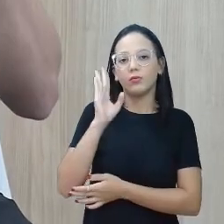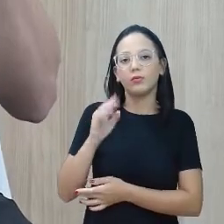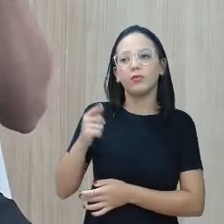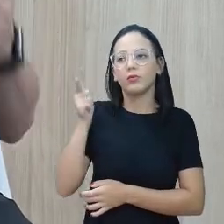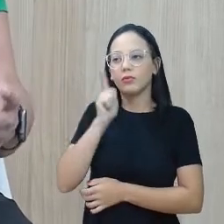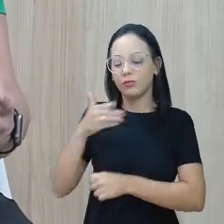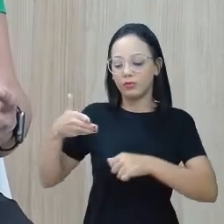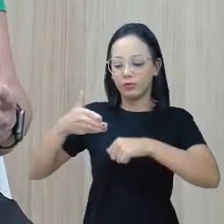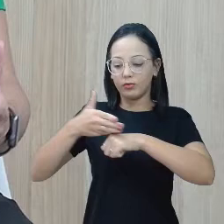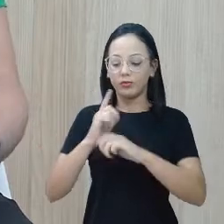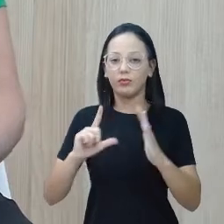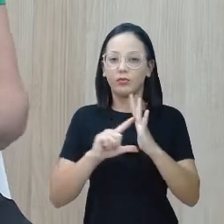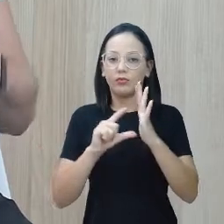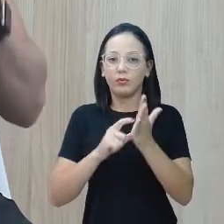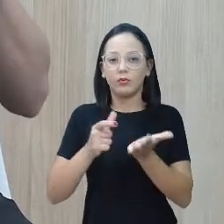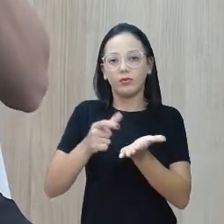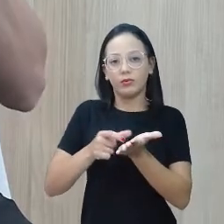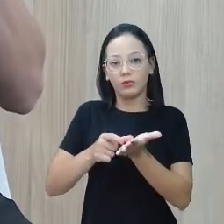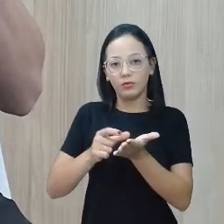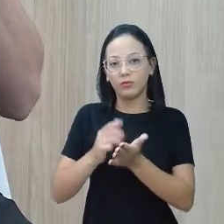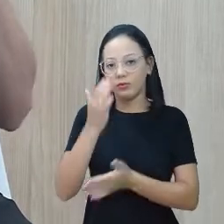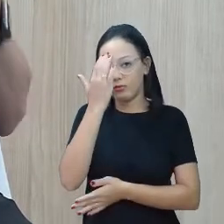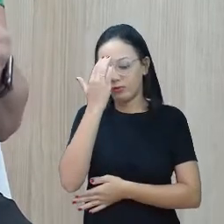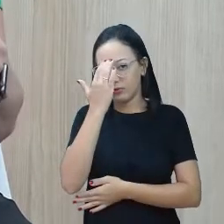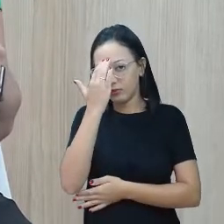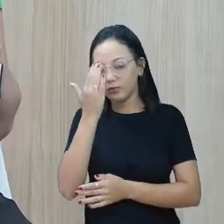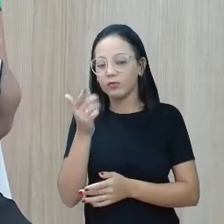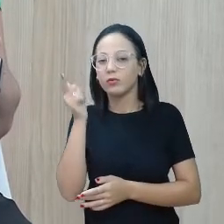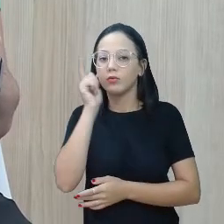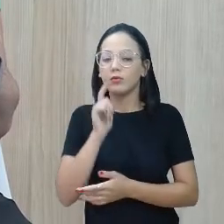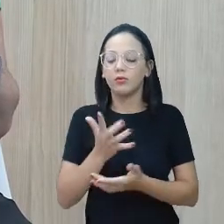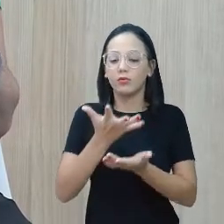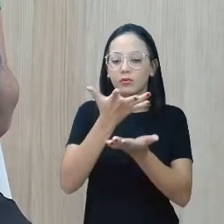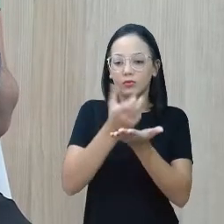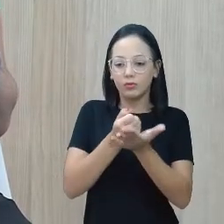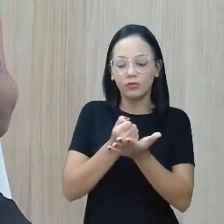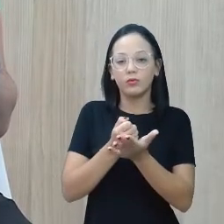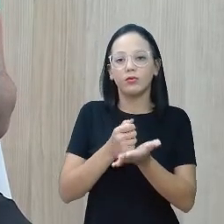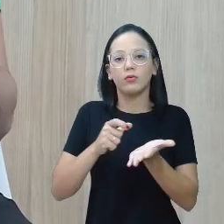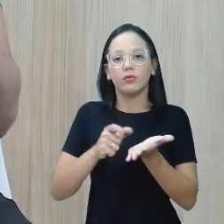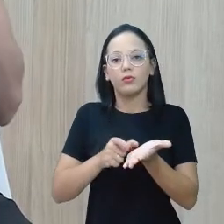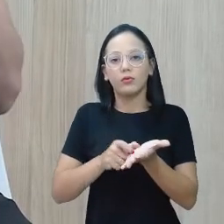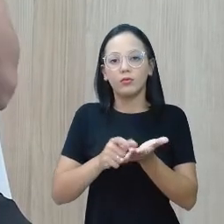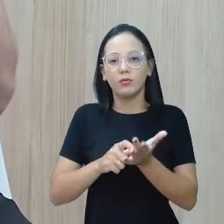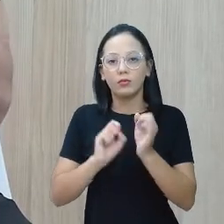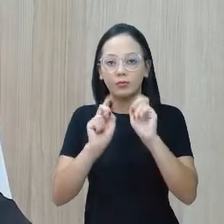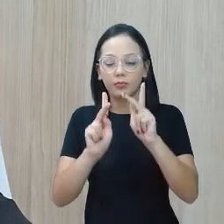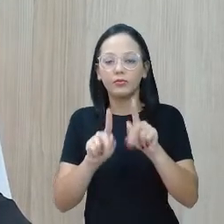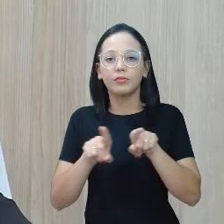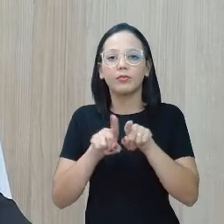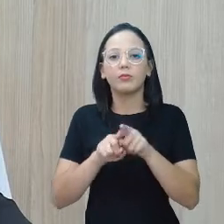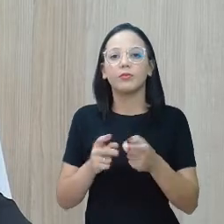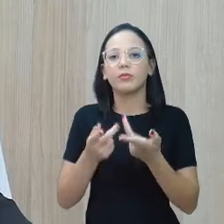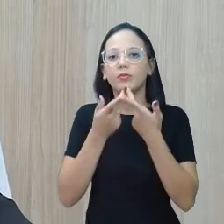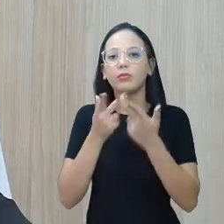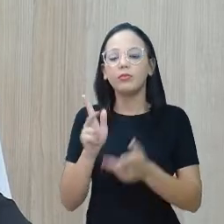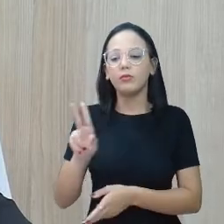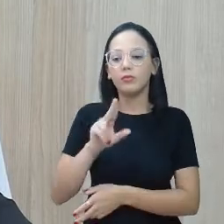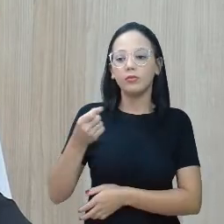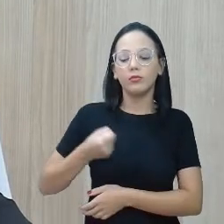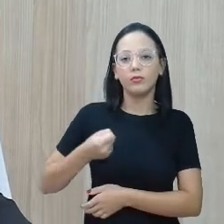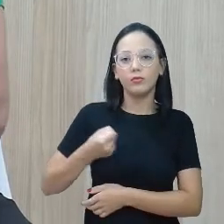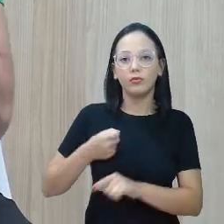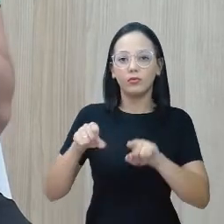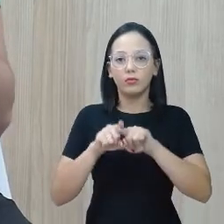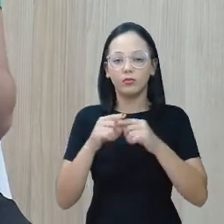vai para a sua loja de aplicativo, lá você vai fazer o download do aplicativo, tá bom? E vai colocar o seu login e a sua